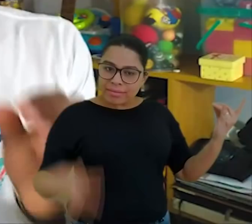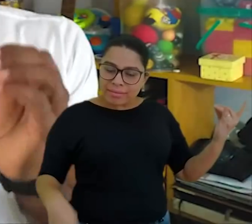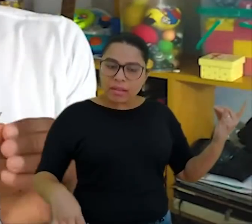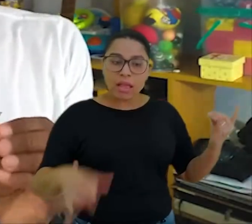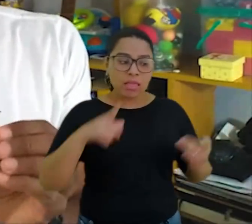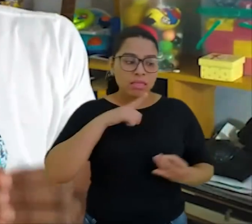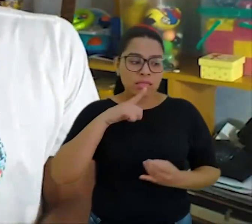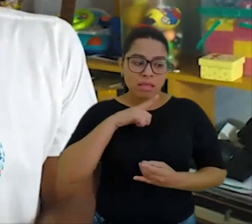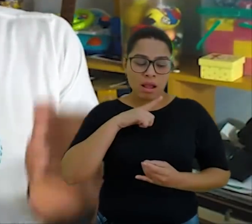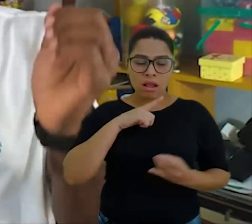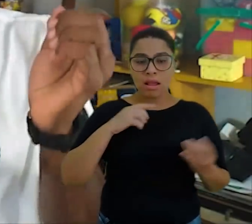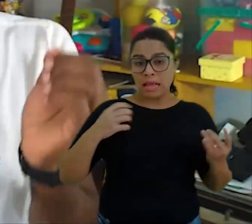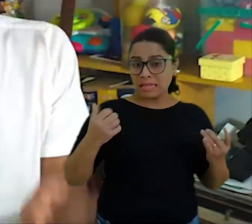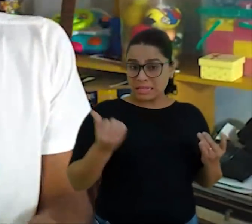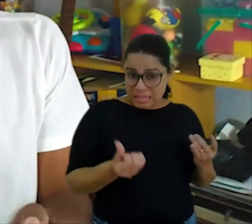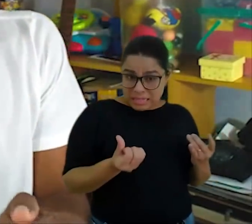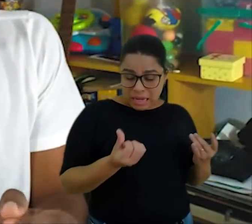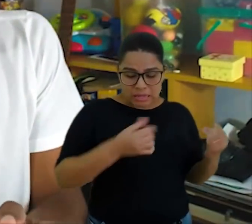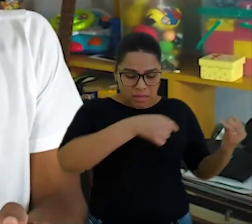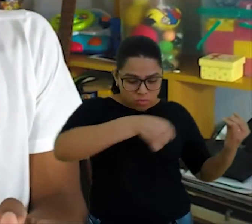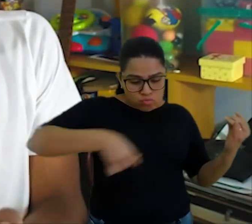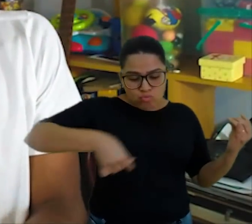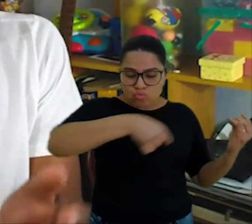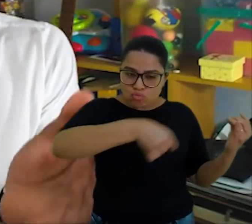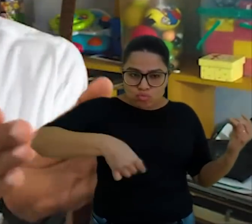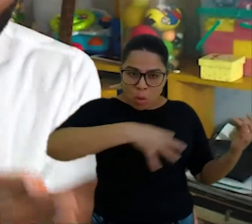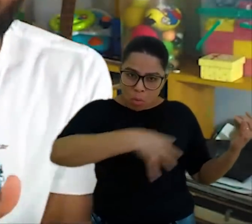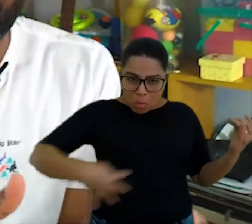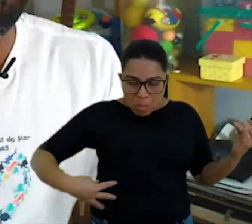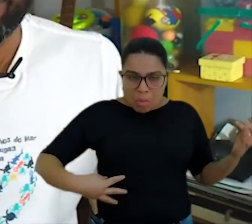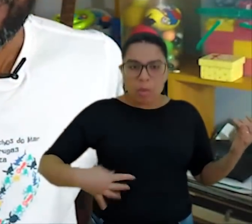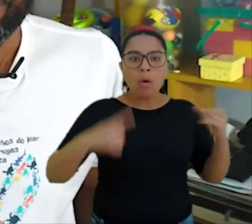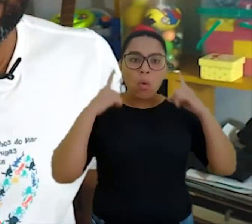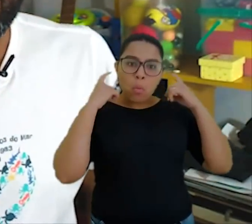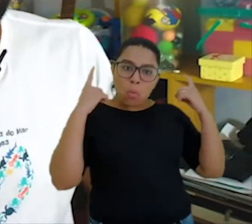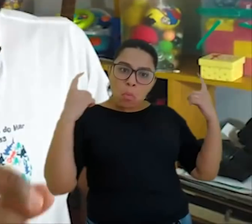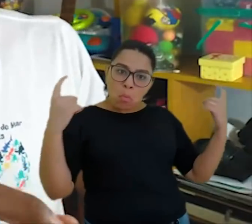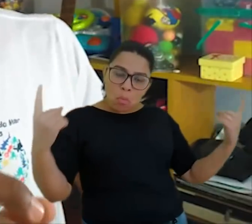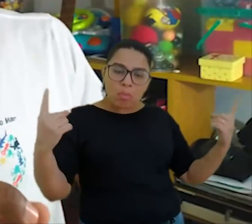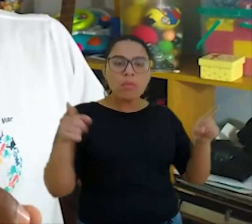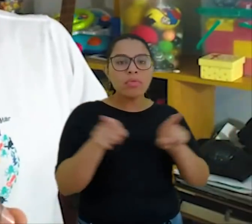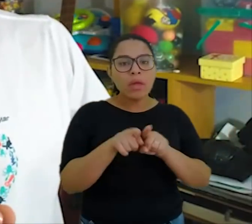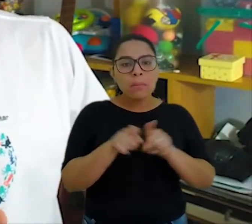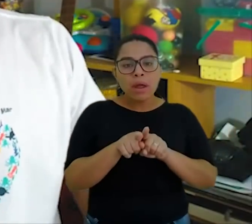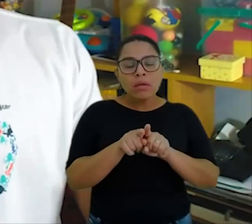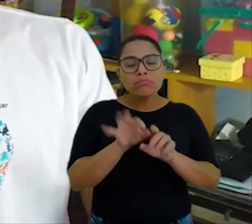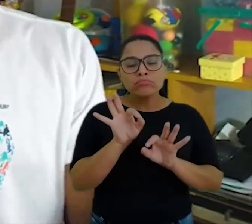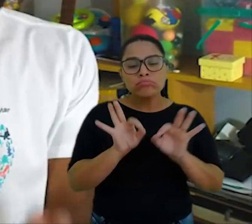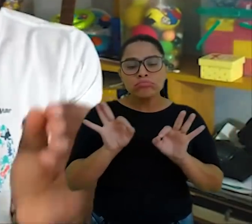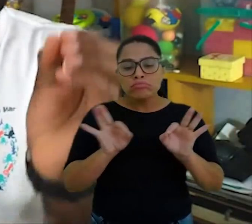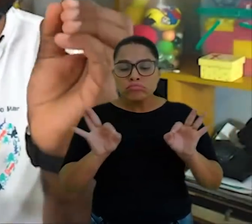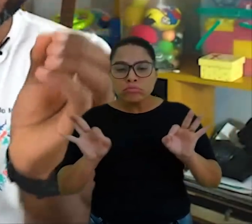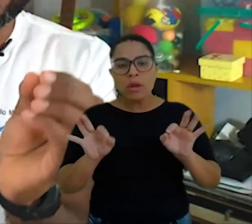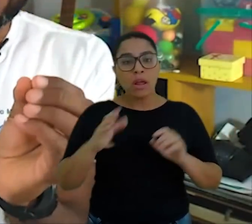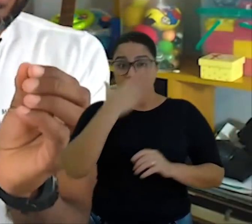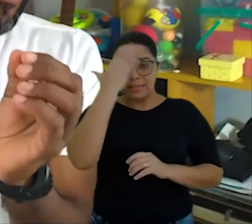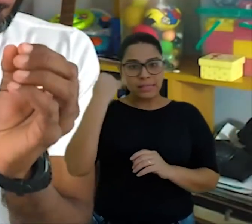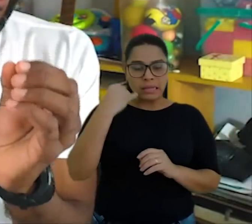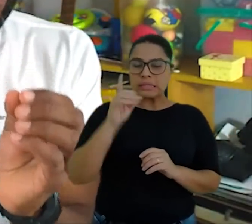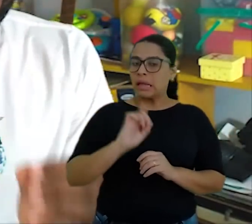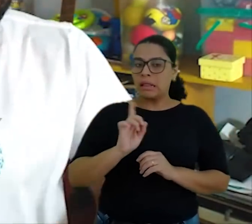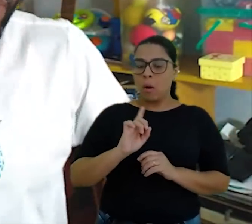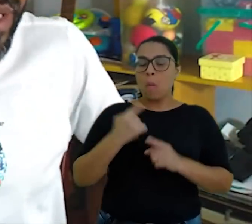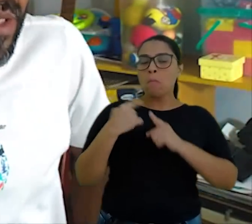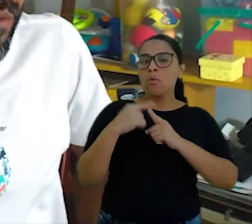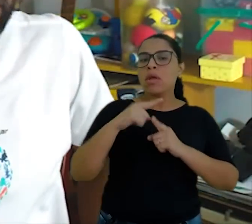6 cordas e faz tantos acordes quanto o solo. Você não vai esquecer dela porque ela tem esse